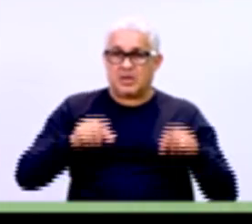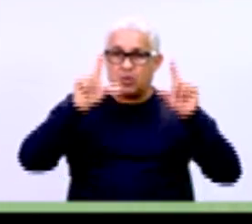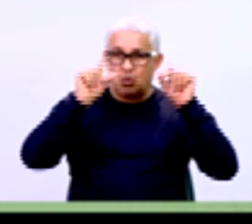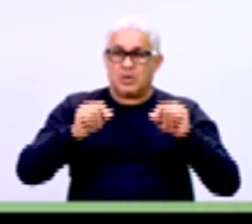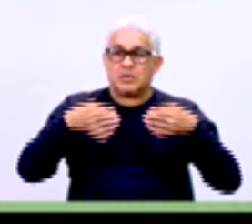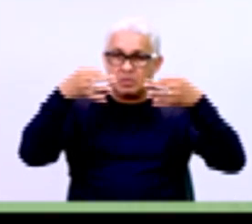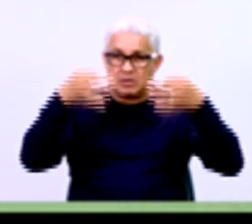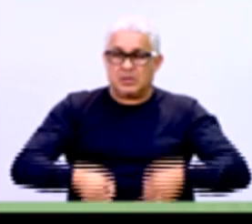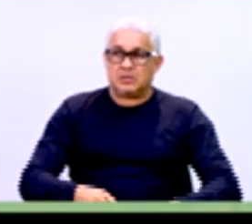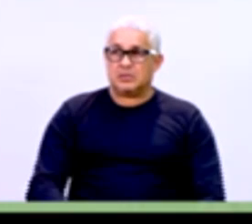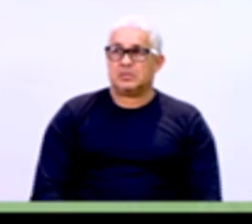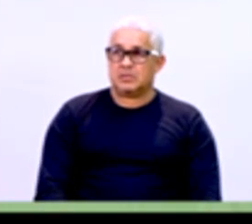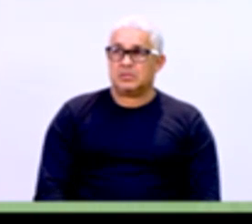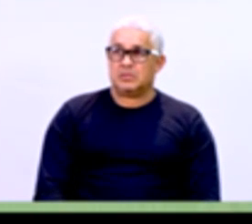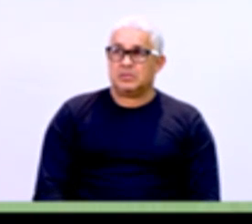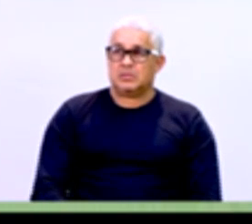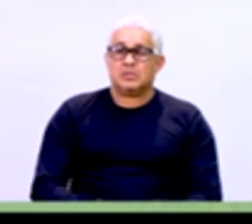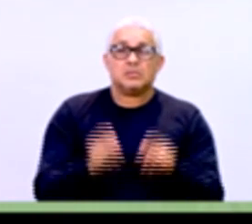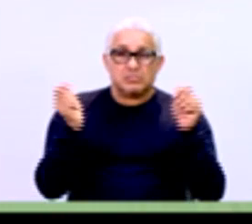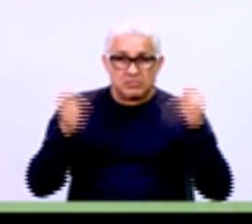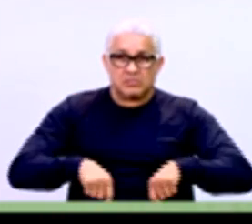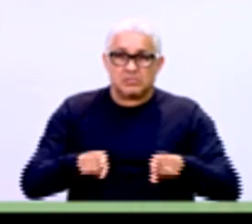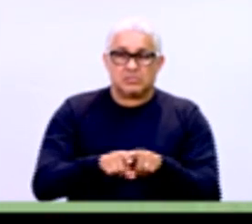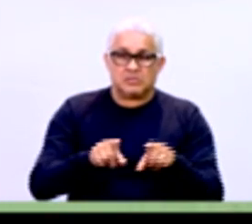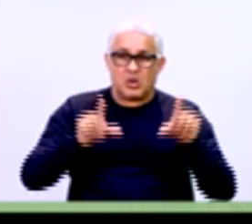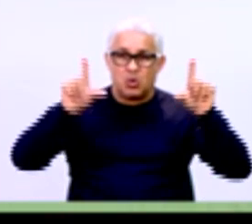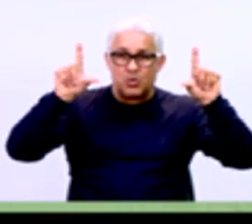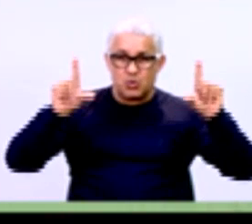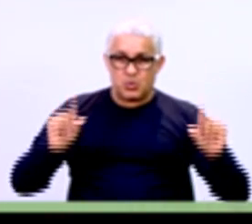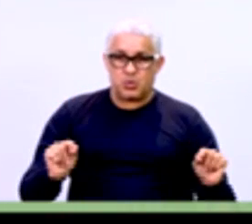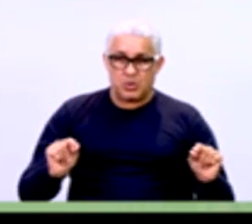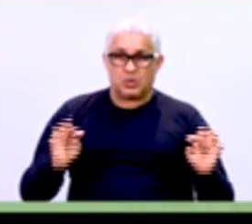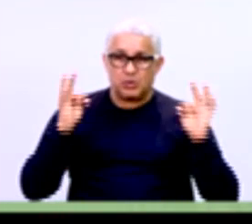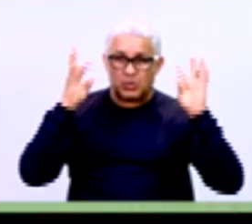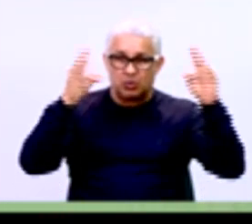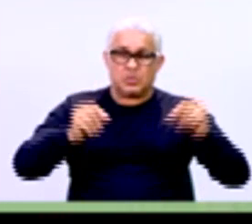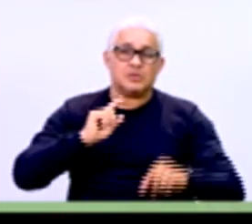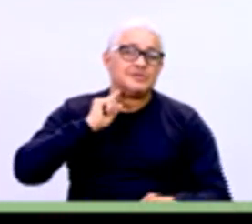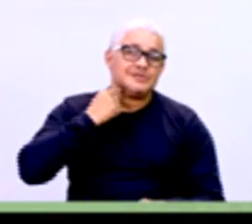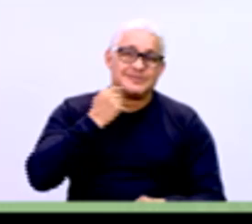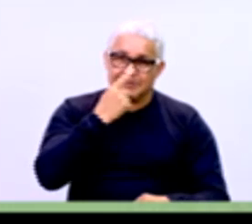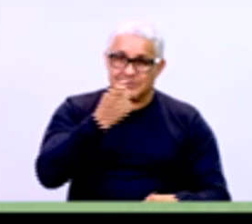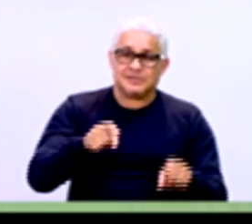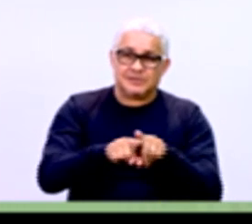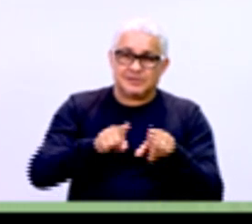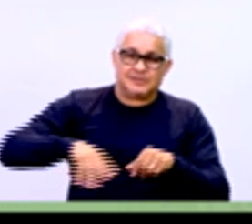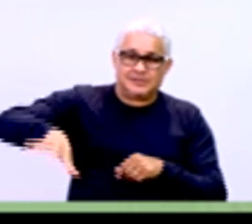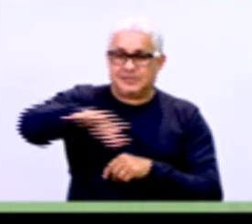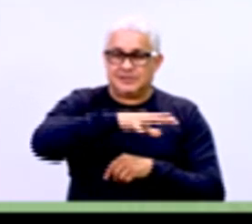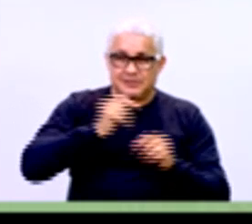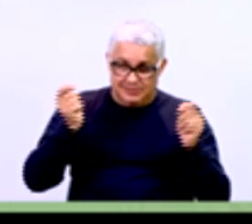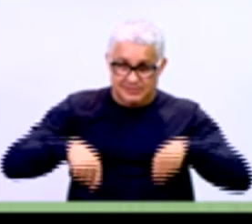Correto. É possível eliminar todas as formas de contaminação e modificação do meio ambiente?